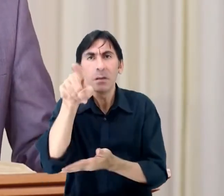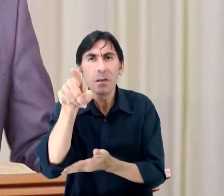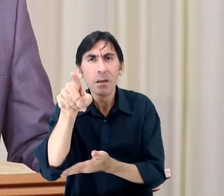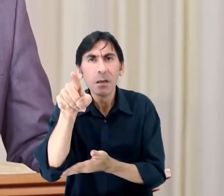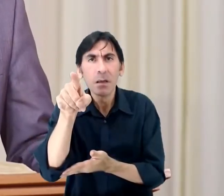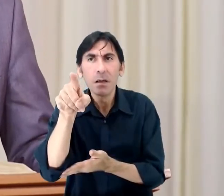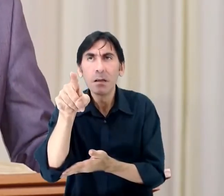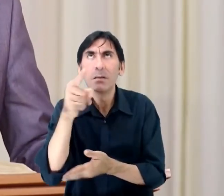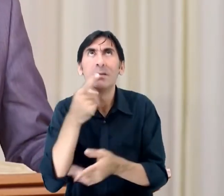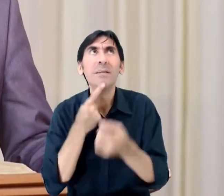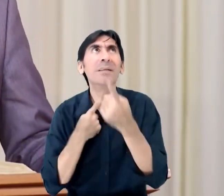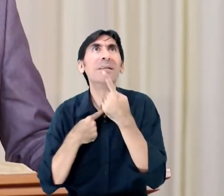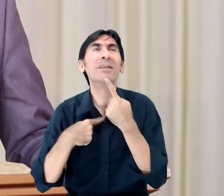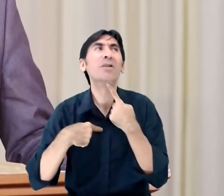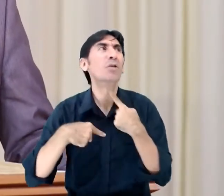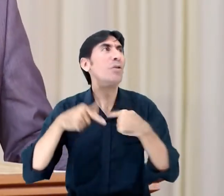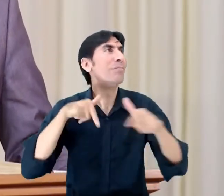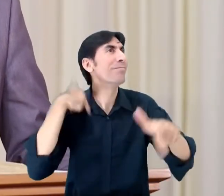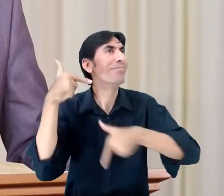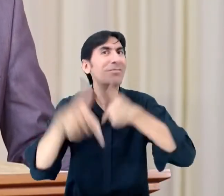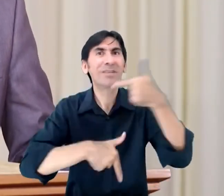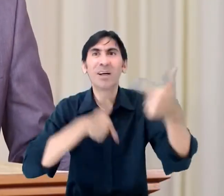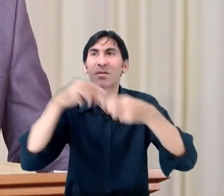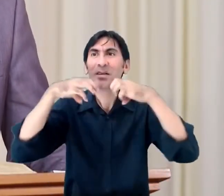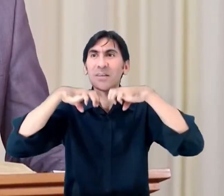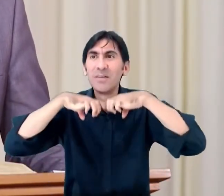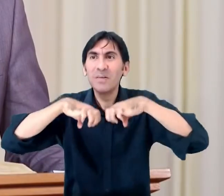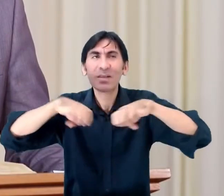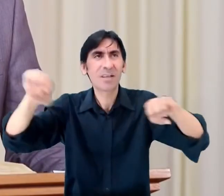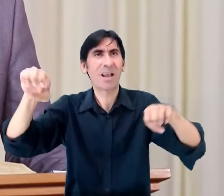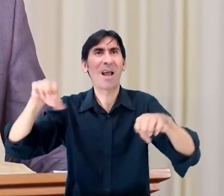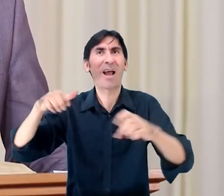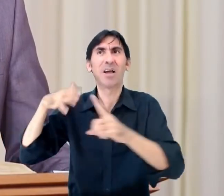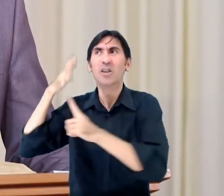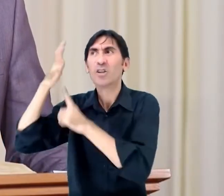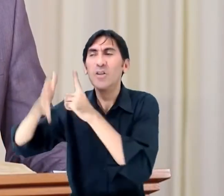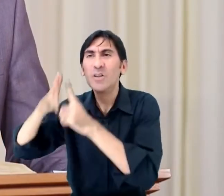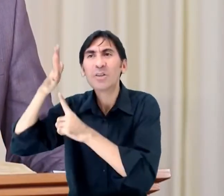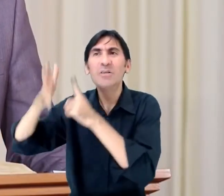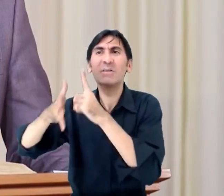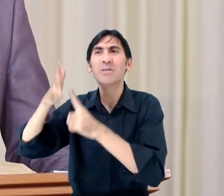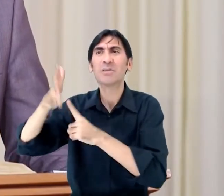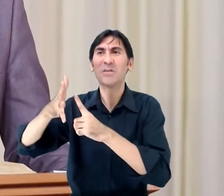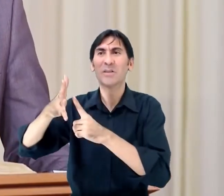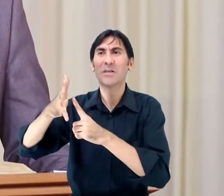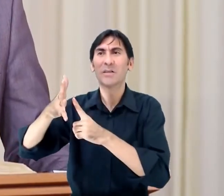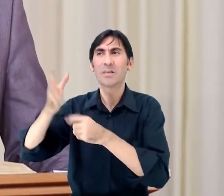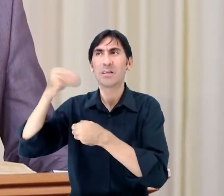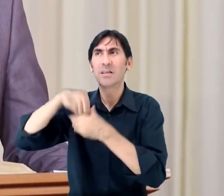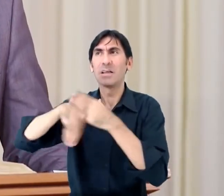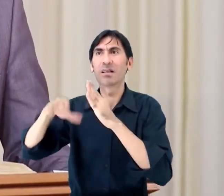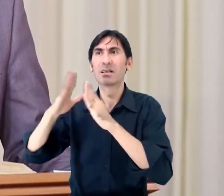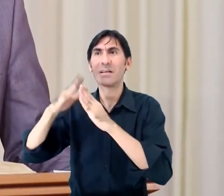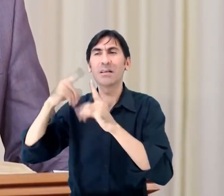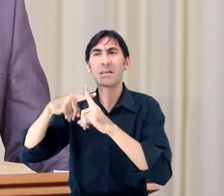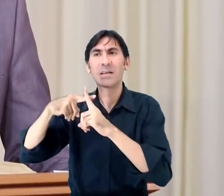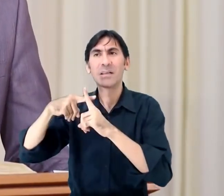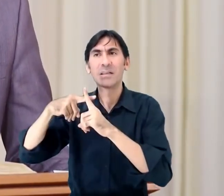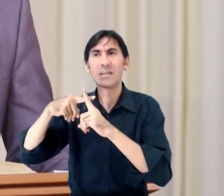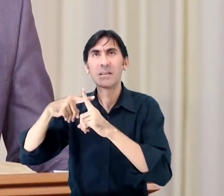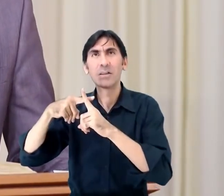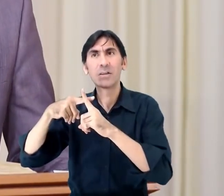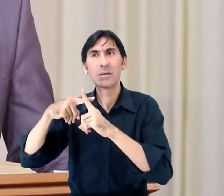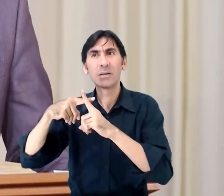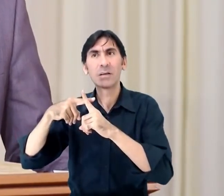grande missionário que fale à frente da igreja, perante o púlpito. Mas quem sabe você não é chamado